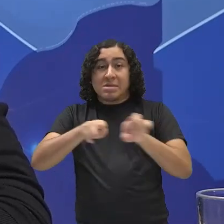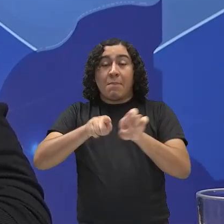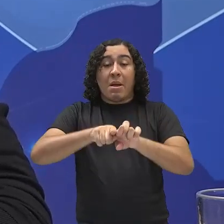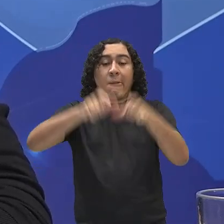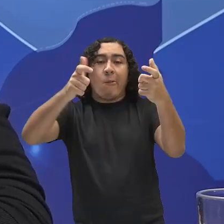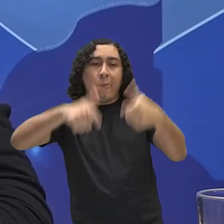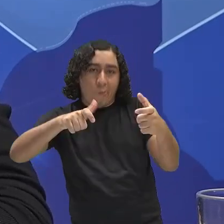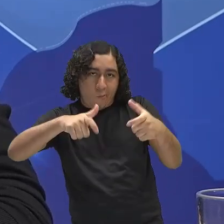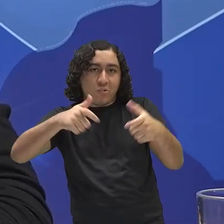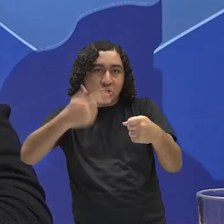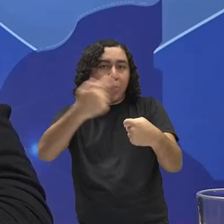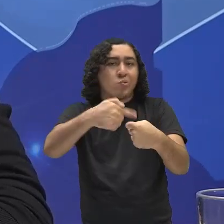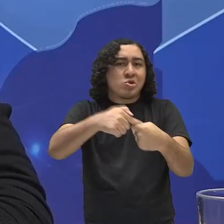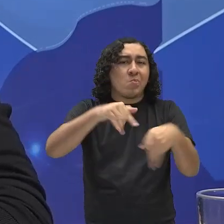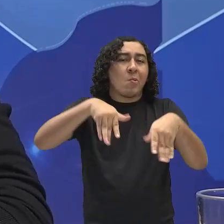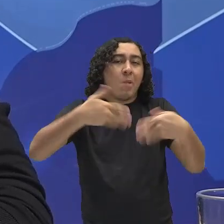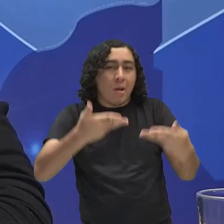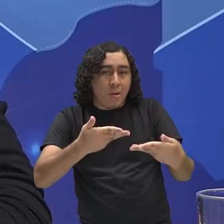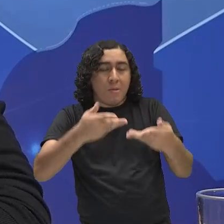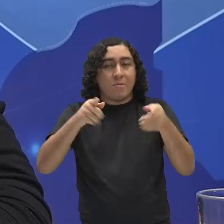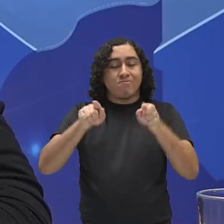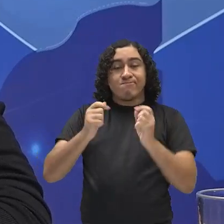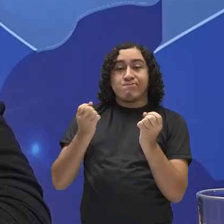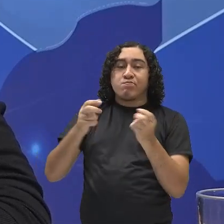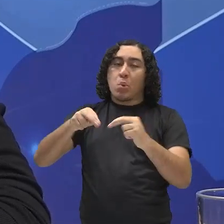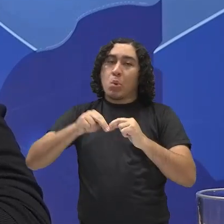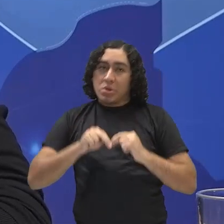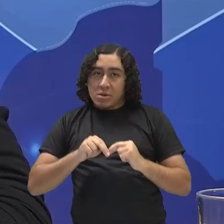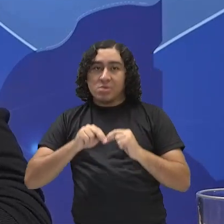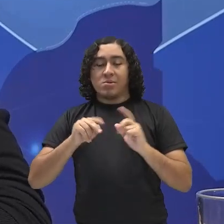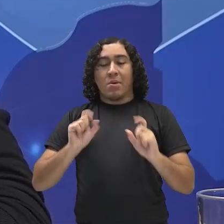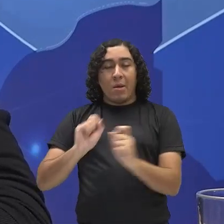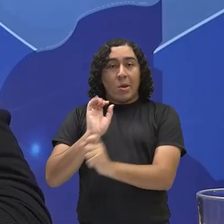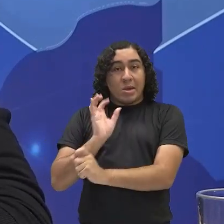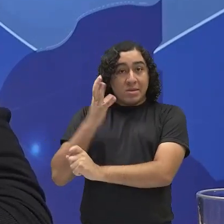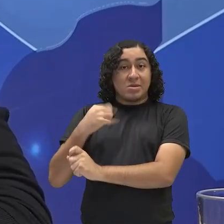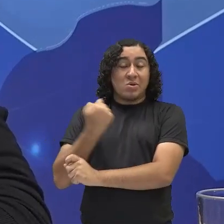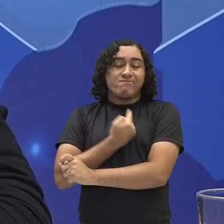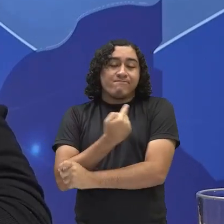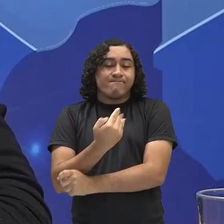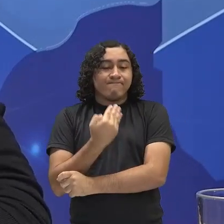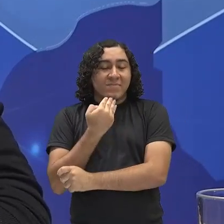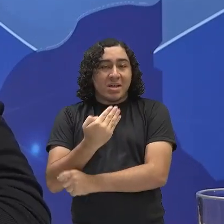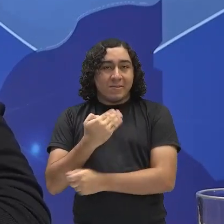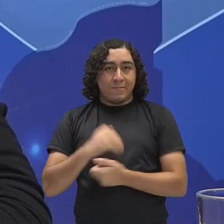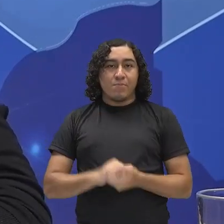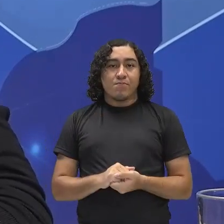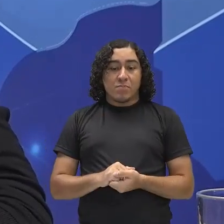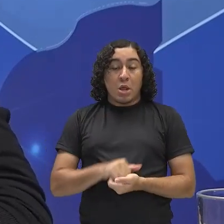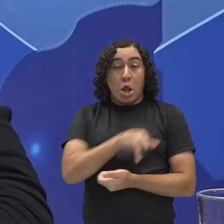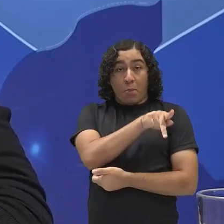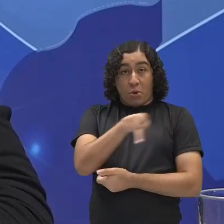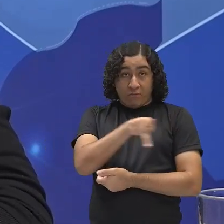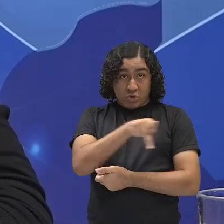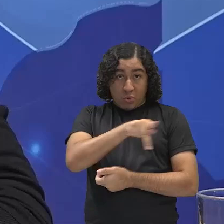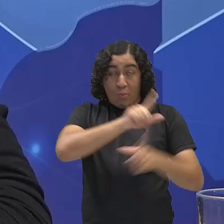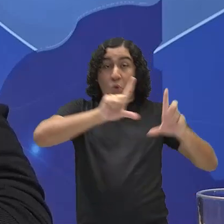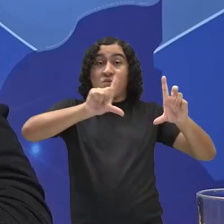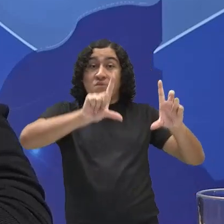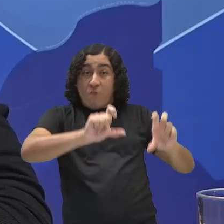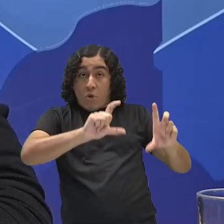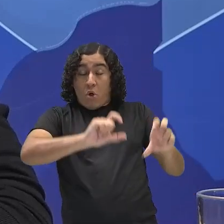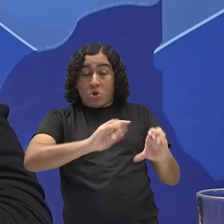professor que está entrando em contato conosco, por isso que muitas vezes a gente fala assim, professor, nos envie uma imagem